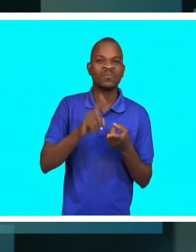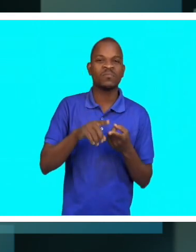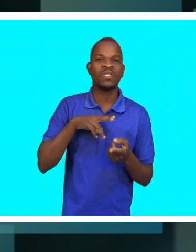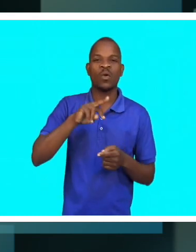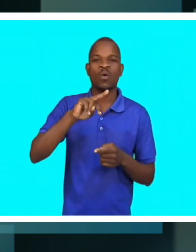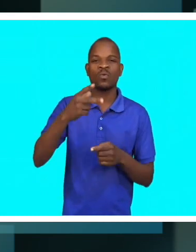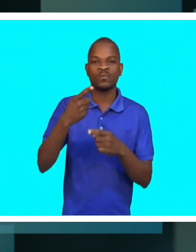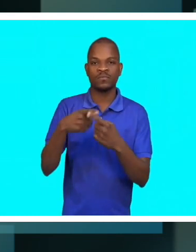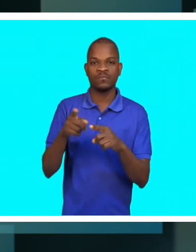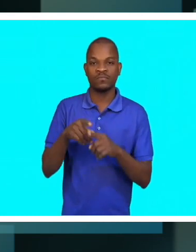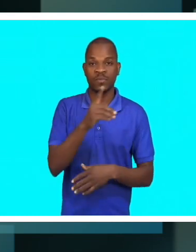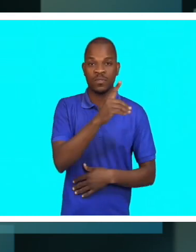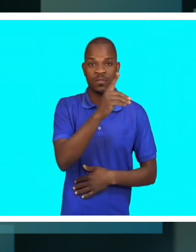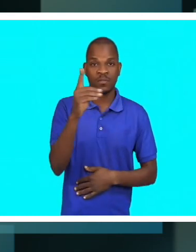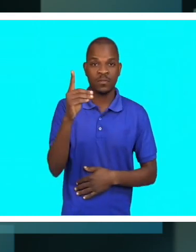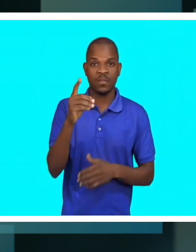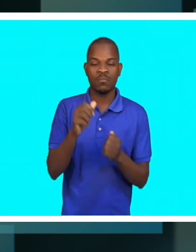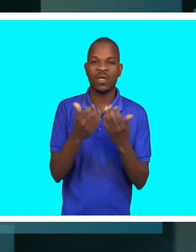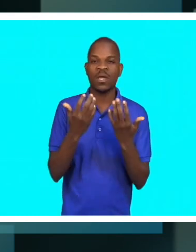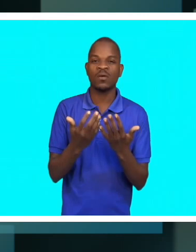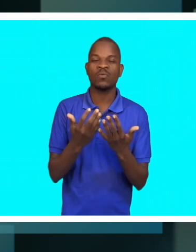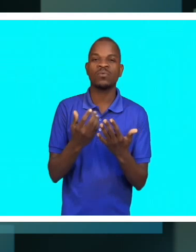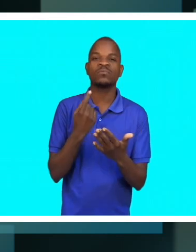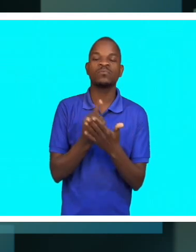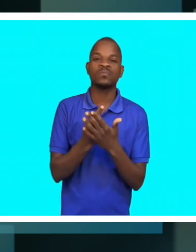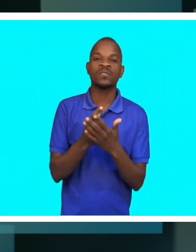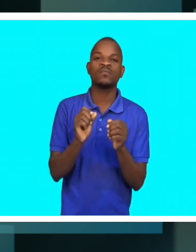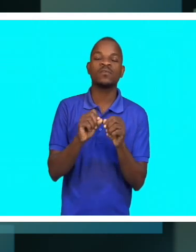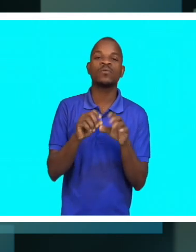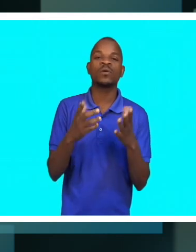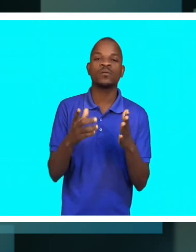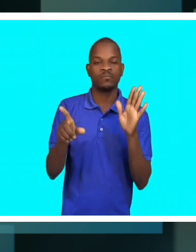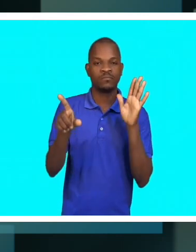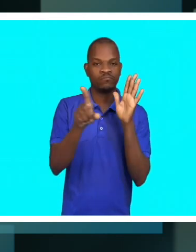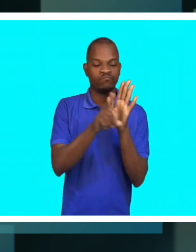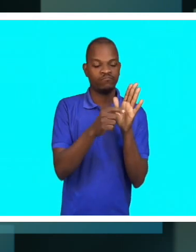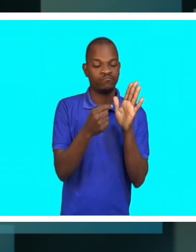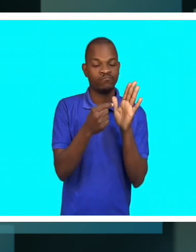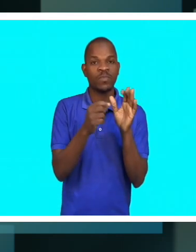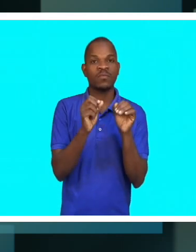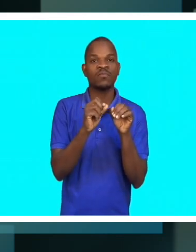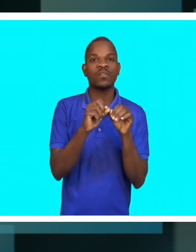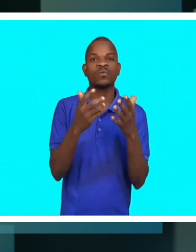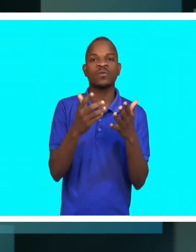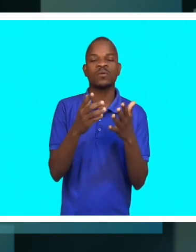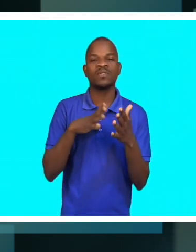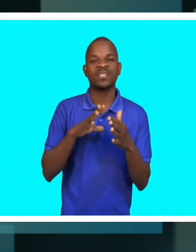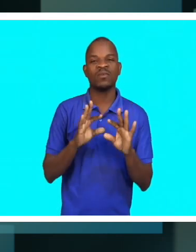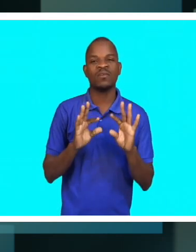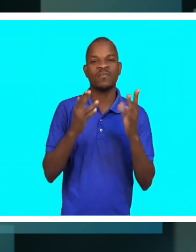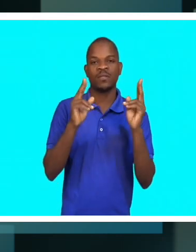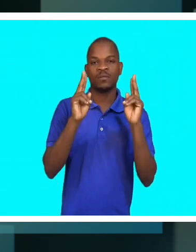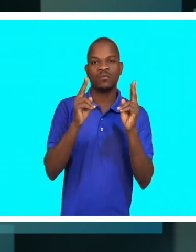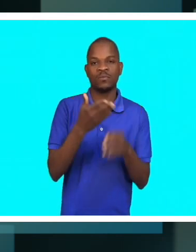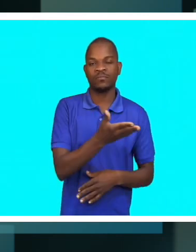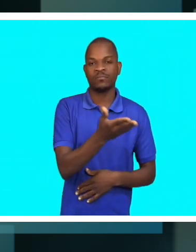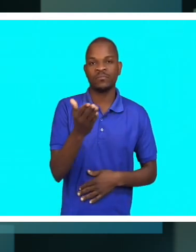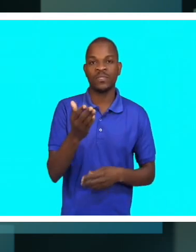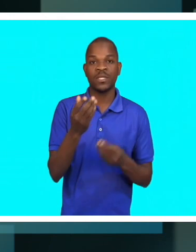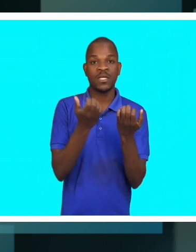para além de outro tipo de deficiência, eu penso que neste momento importa criar uma legislação que garanta o